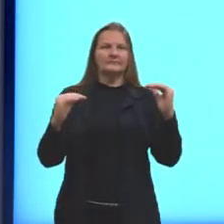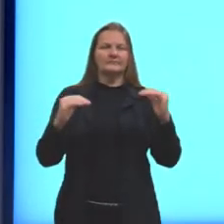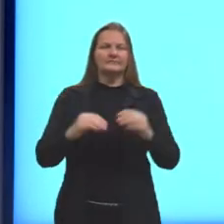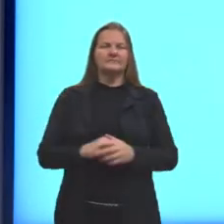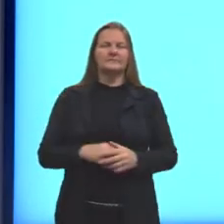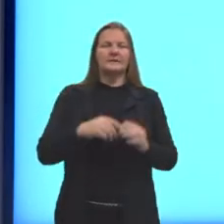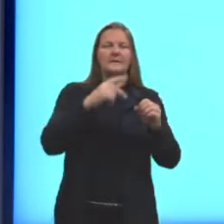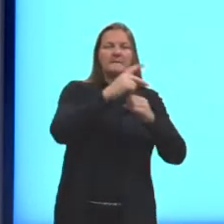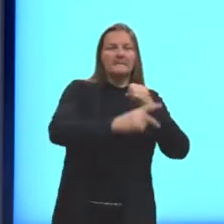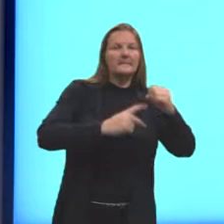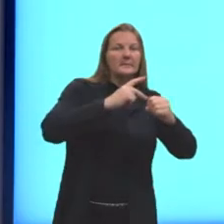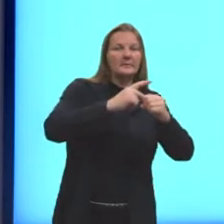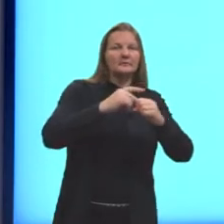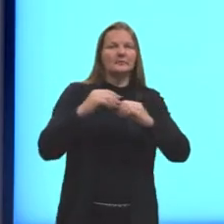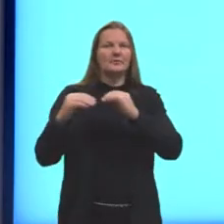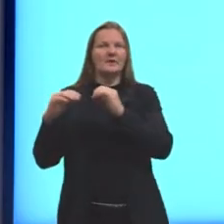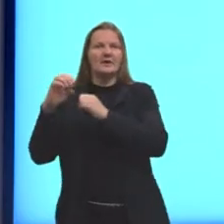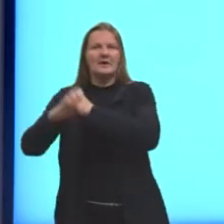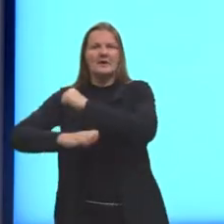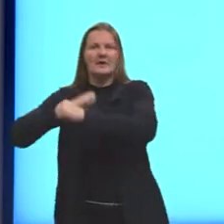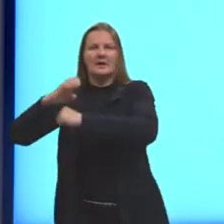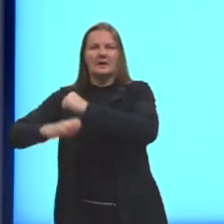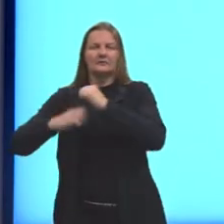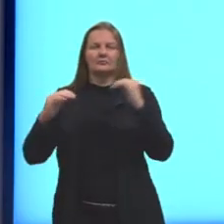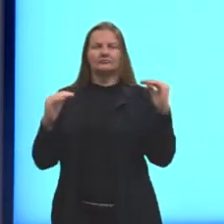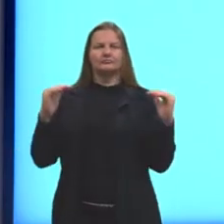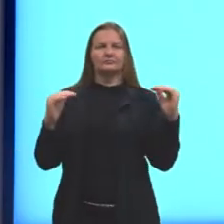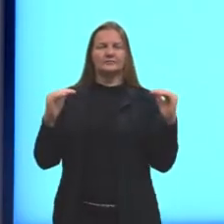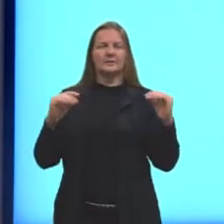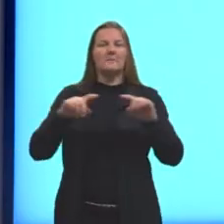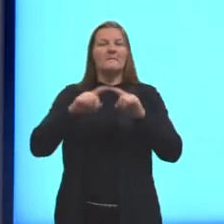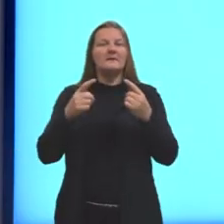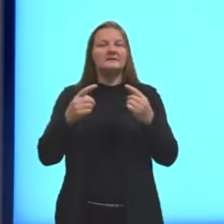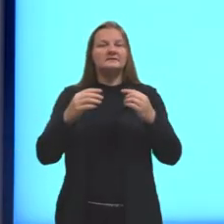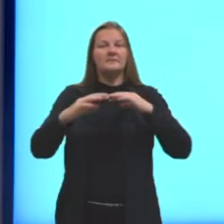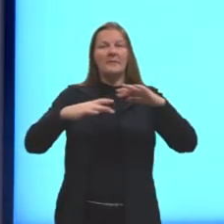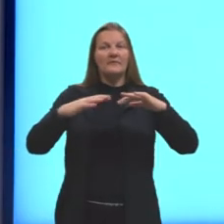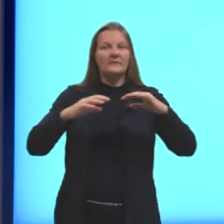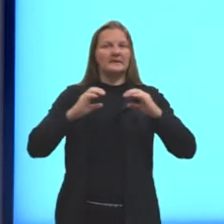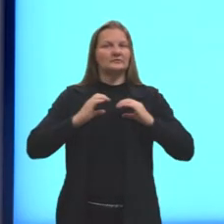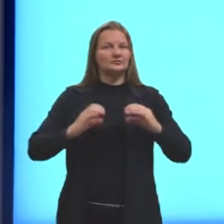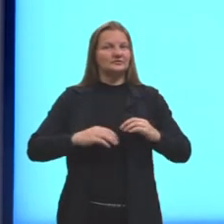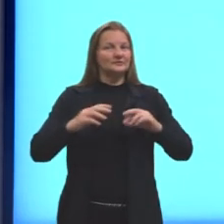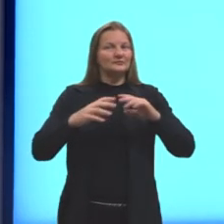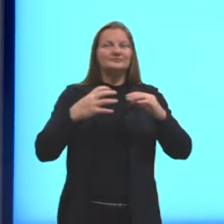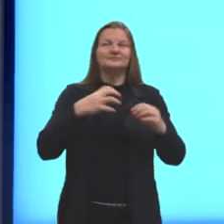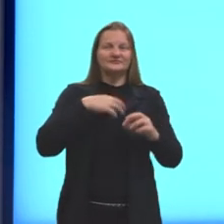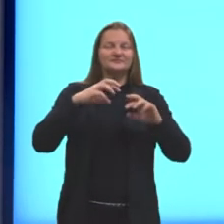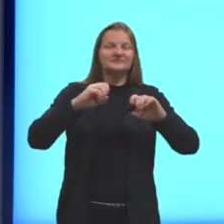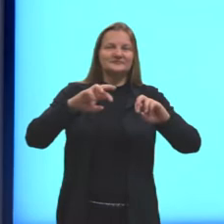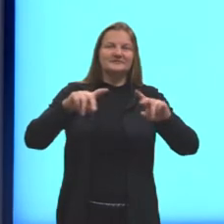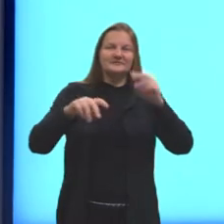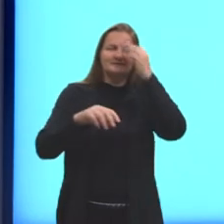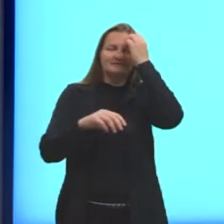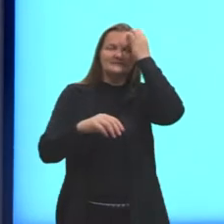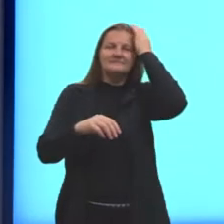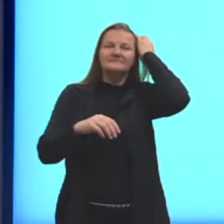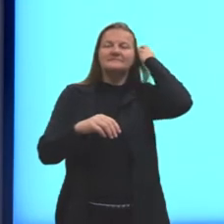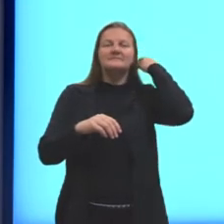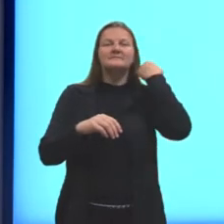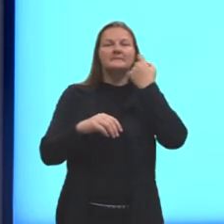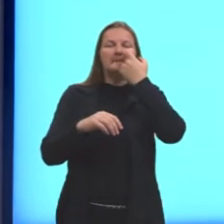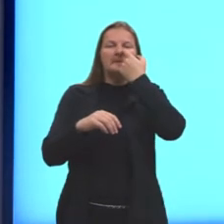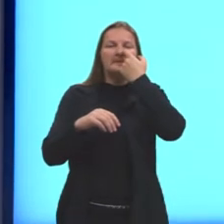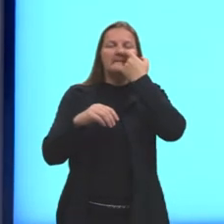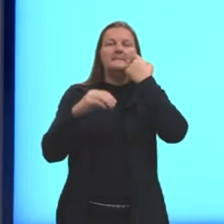como a do elétron porém eles apresentam comportamentos diferentes e é isso que a gente vai ver né o comportamento do